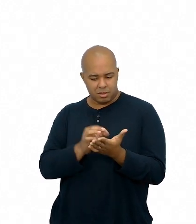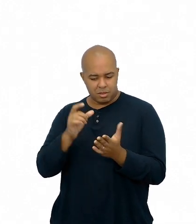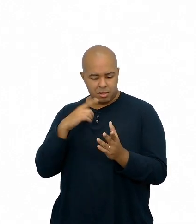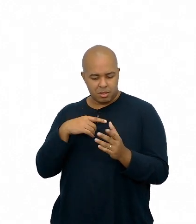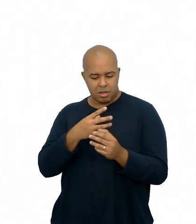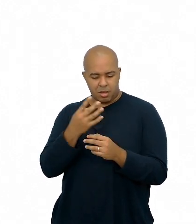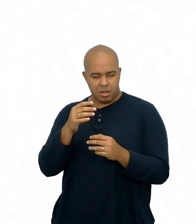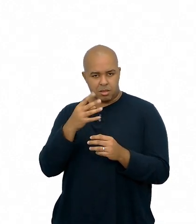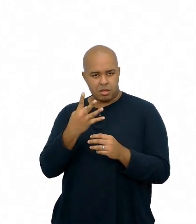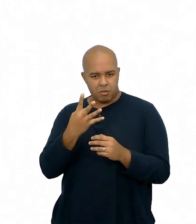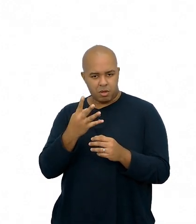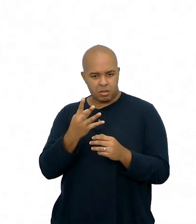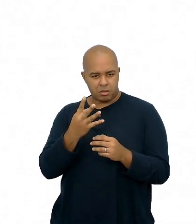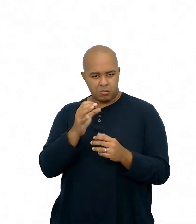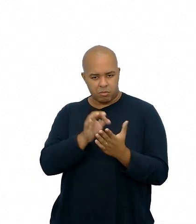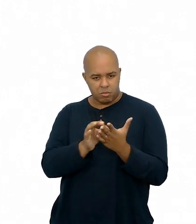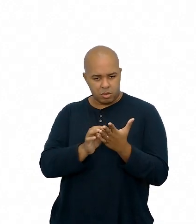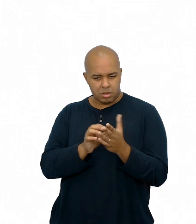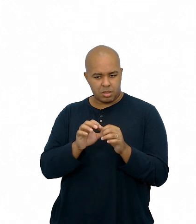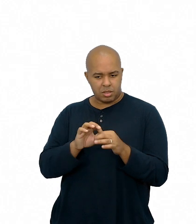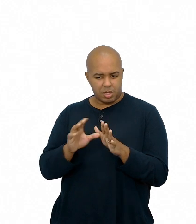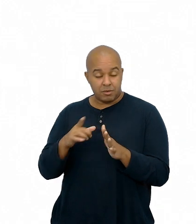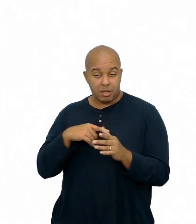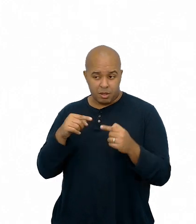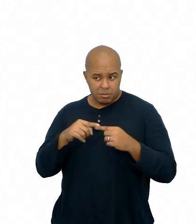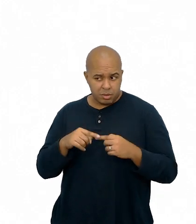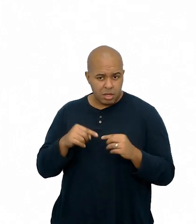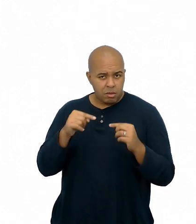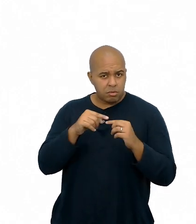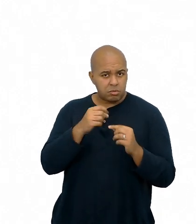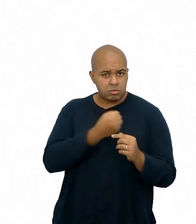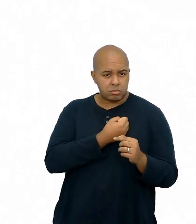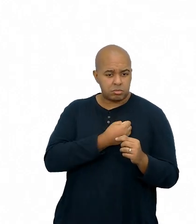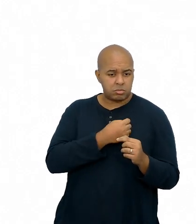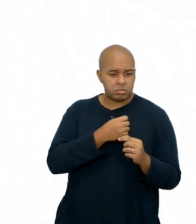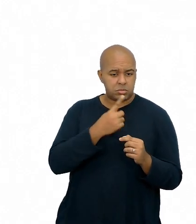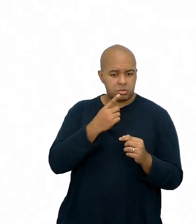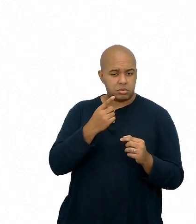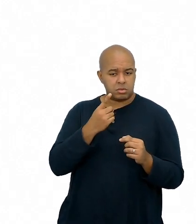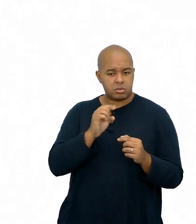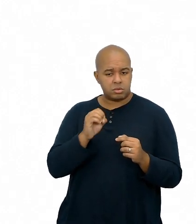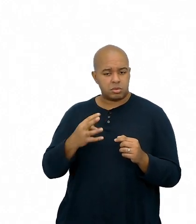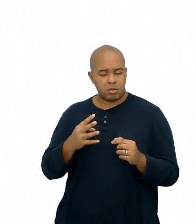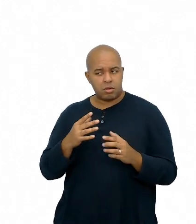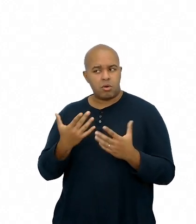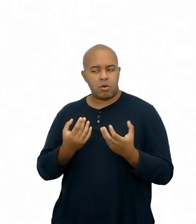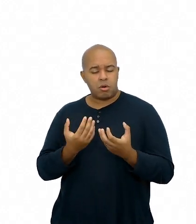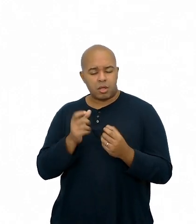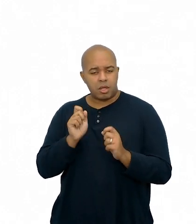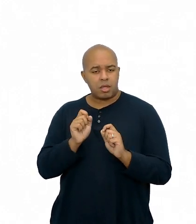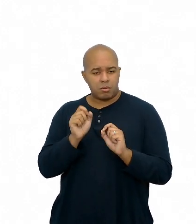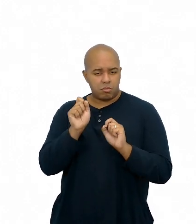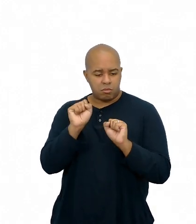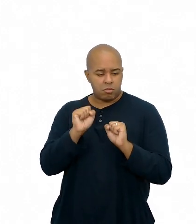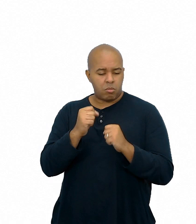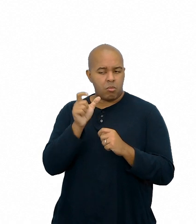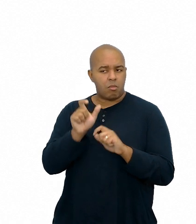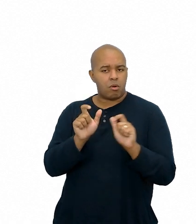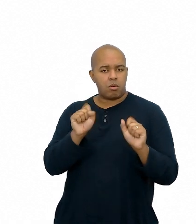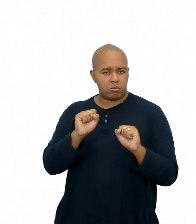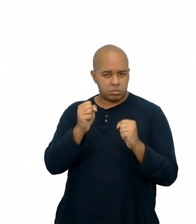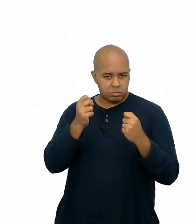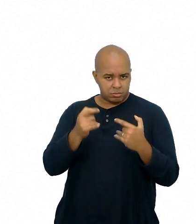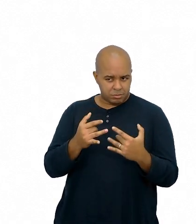as 4 moedas soltas têm a ver com o número 104? Quem pode explicar? Dê espaço para que